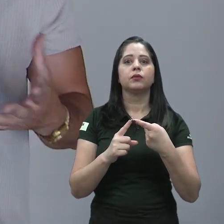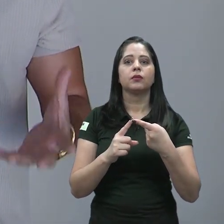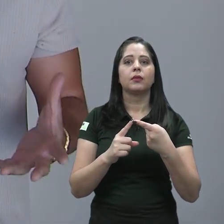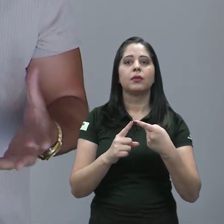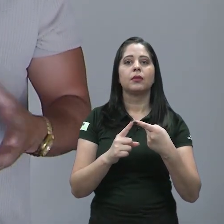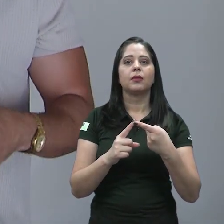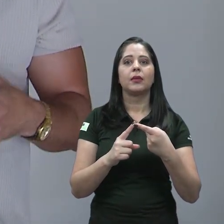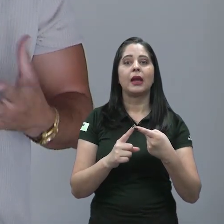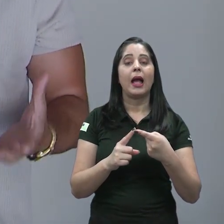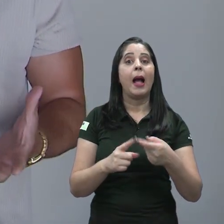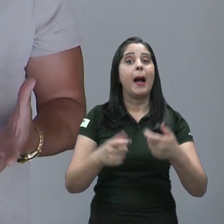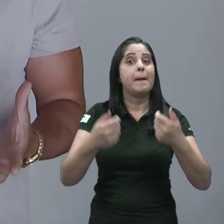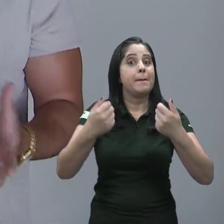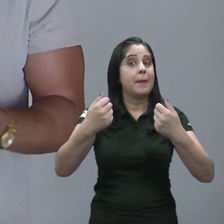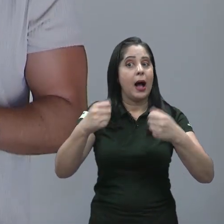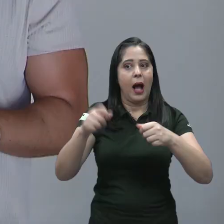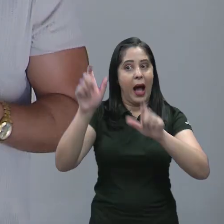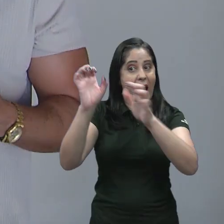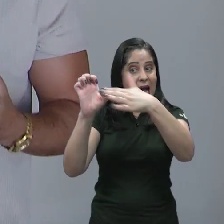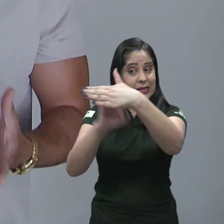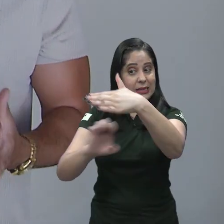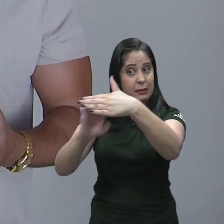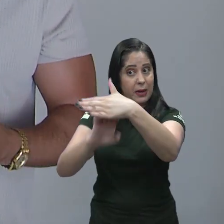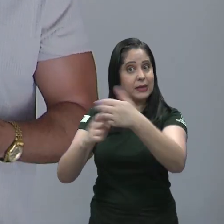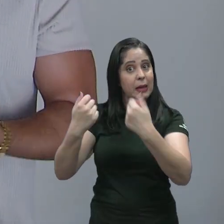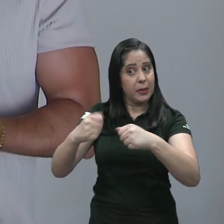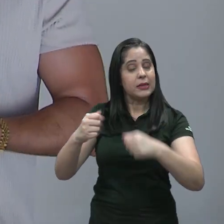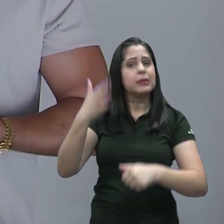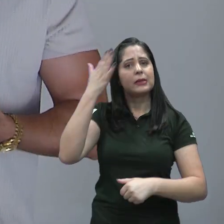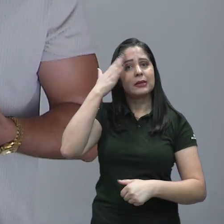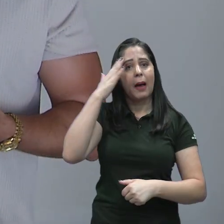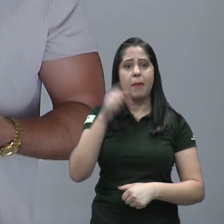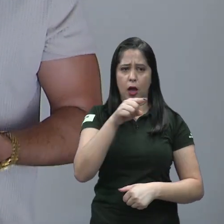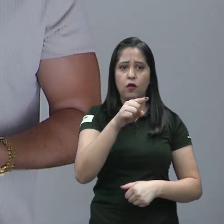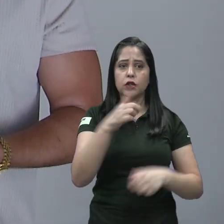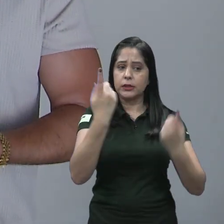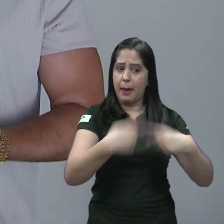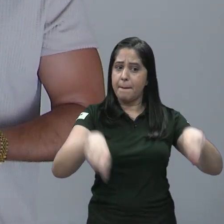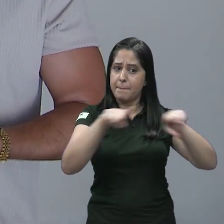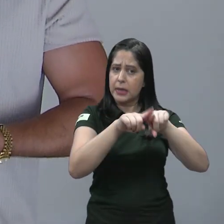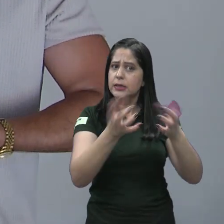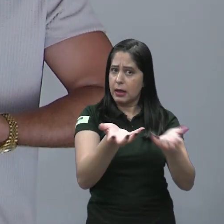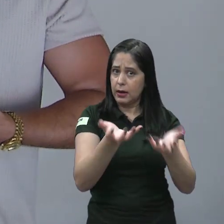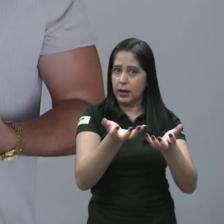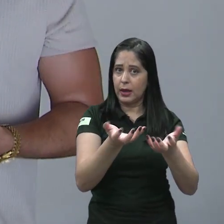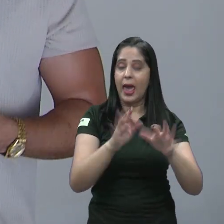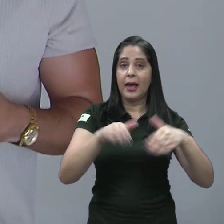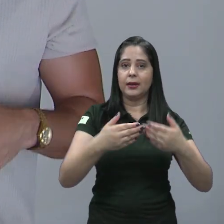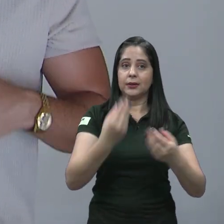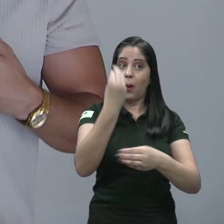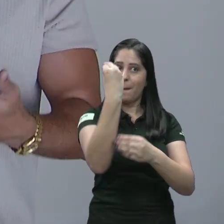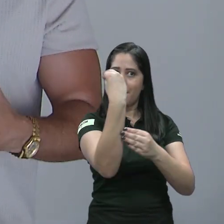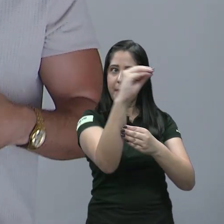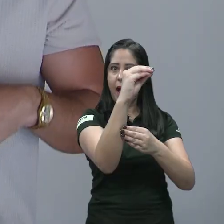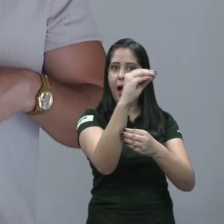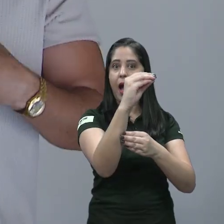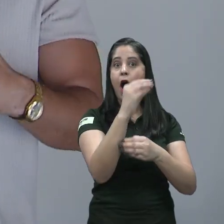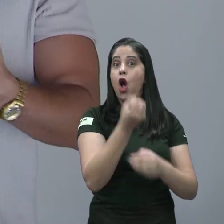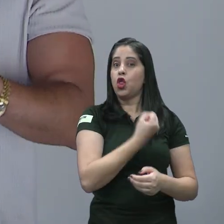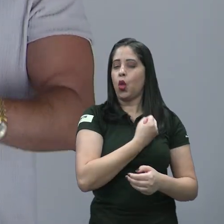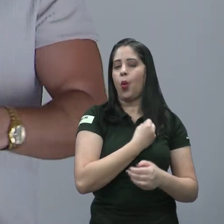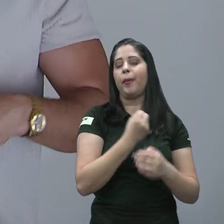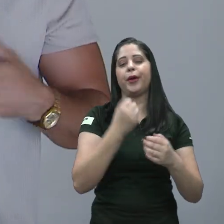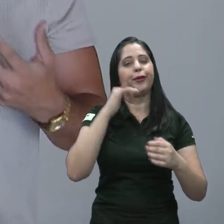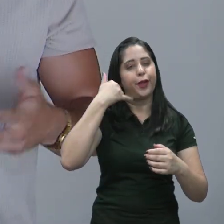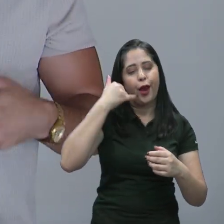as pessoas saberem, as marcas saberem que você fecha parcerias. Deixar na sua bio, colocar um contato para quem quiser